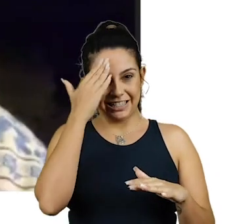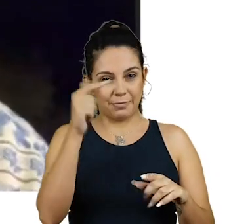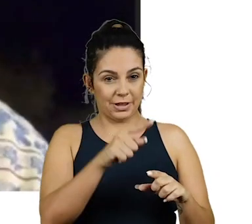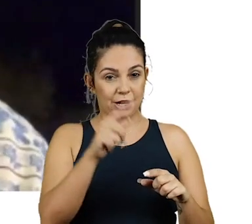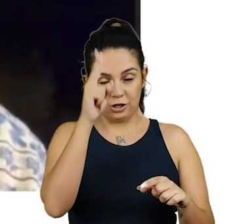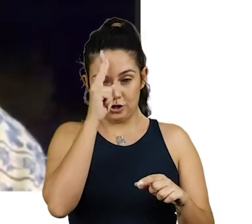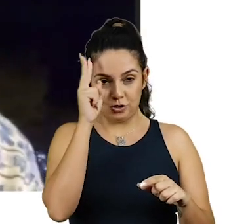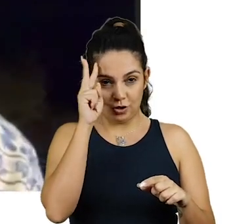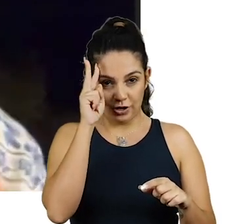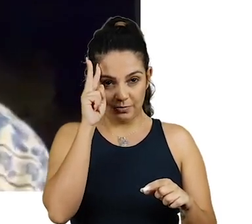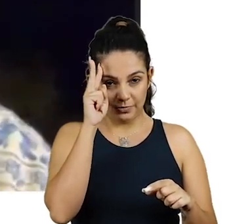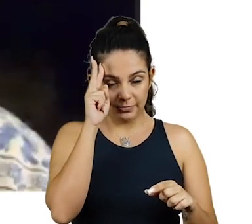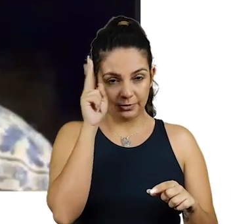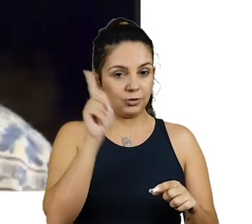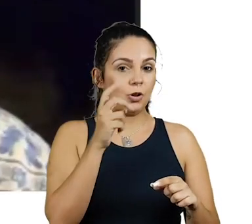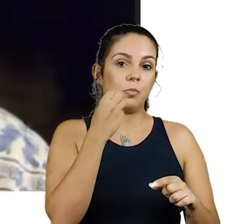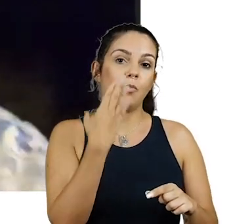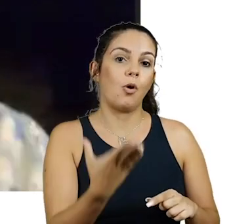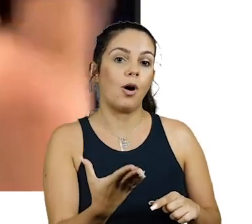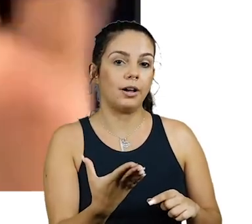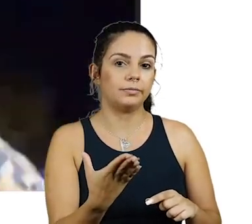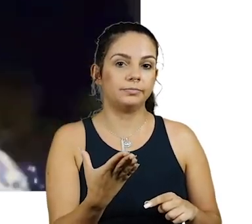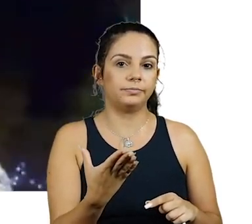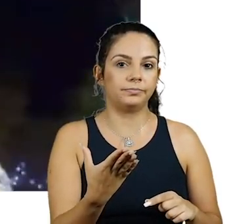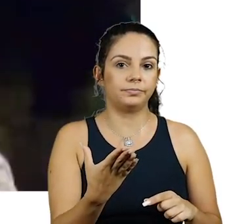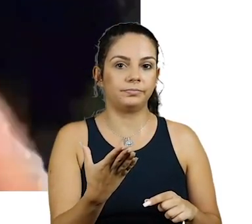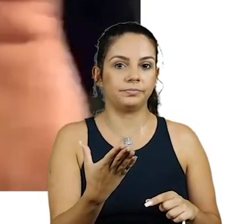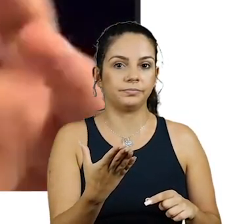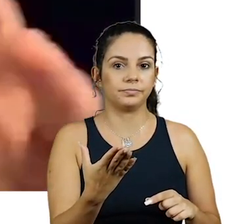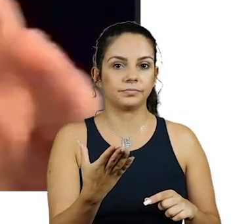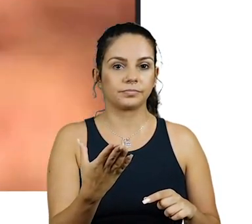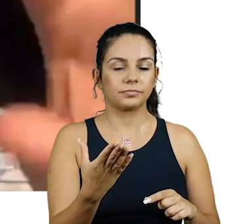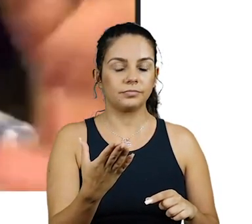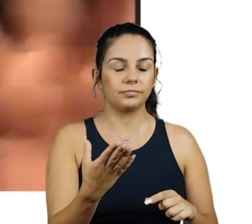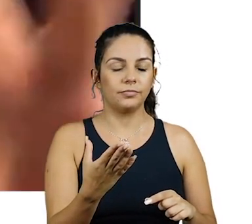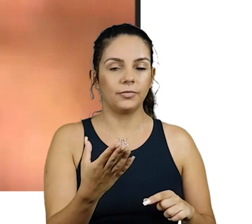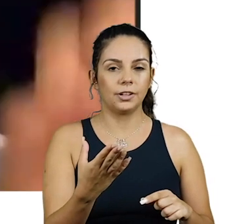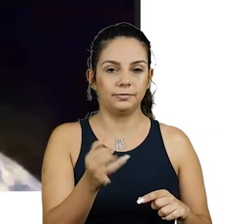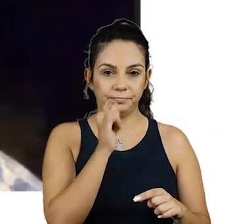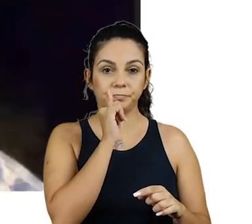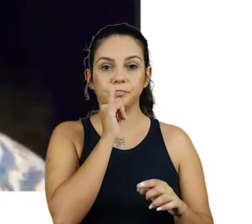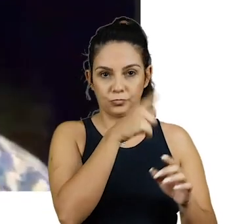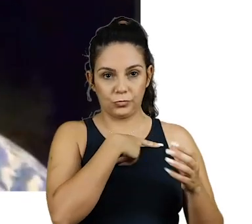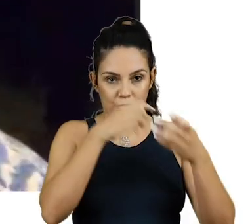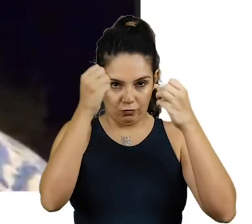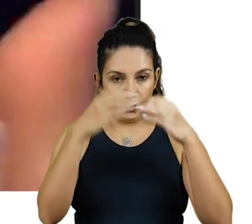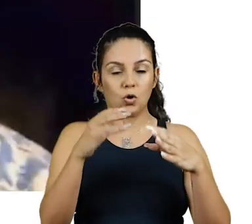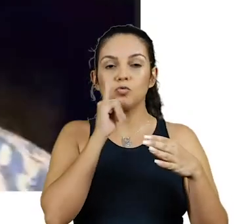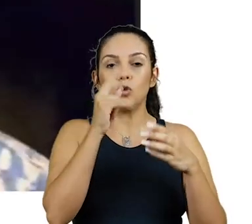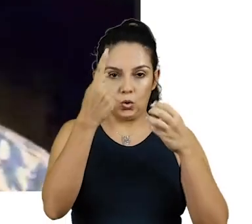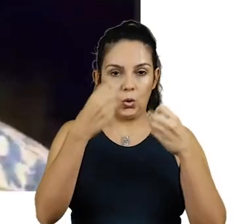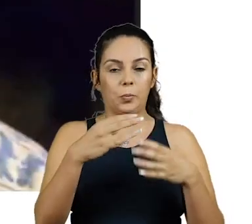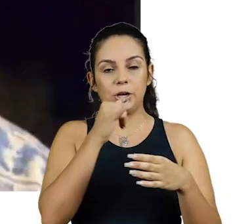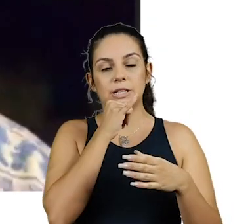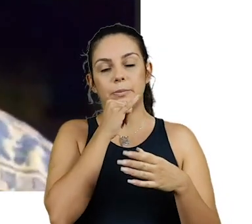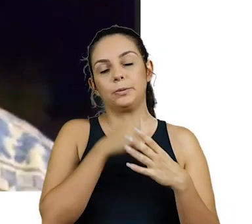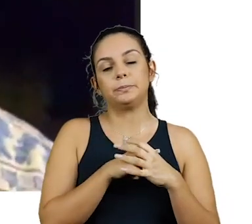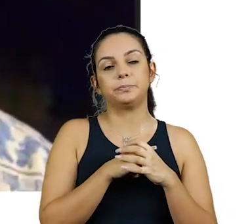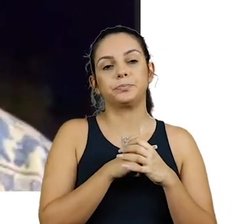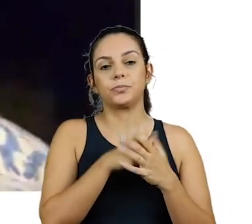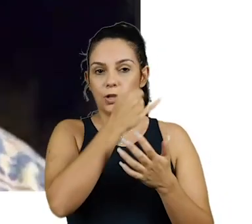aquela história muitas vezes não ia ser boa para ela. Cena típica, situação típica com Elza. Ela me contava uma